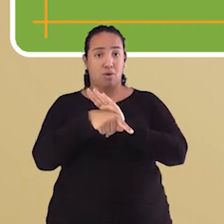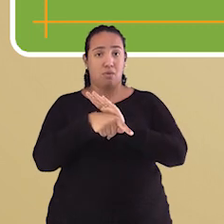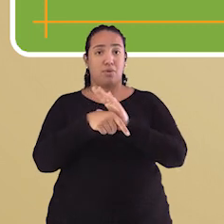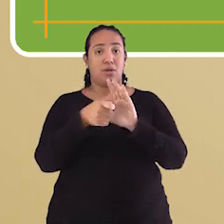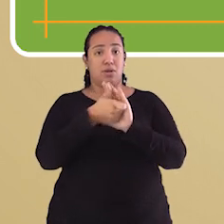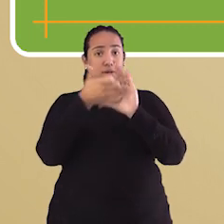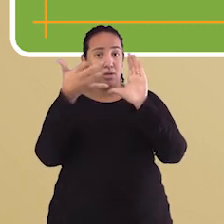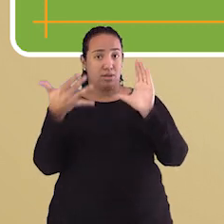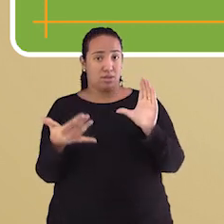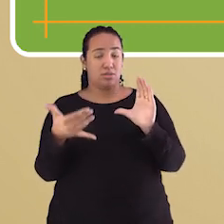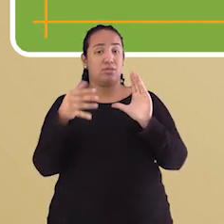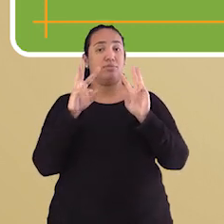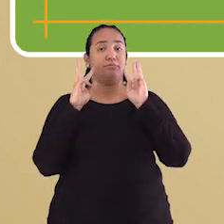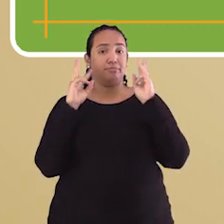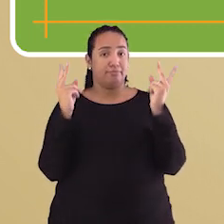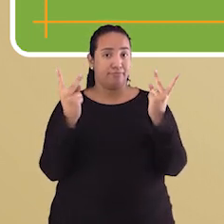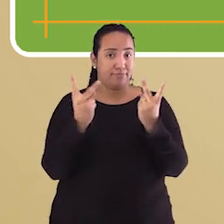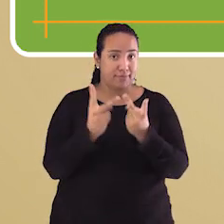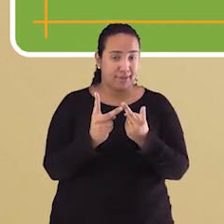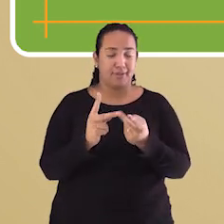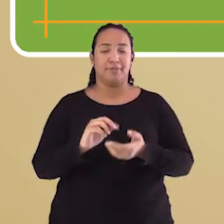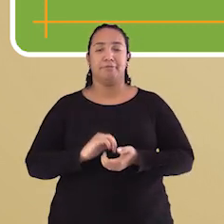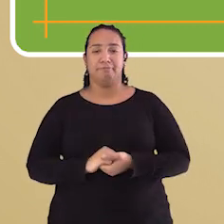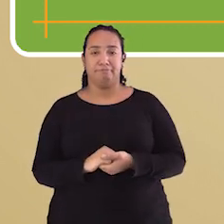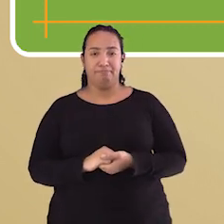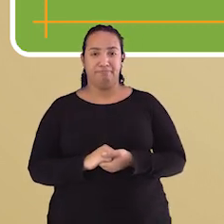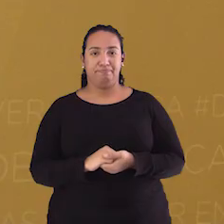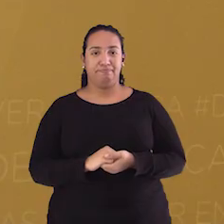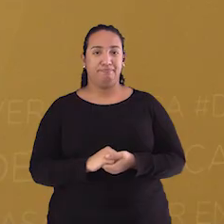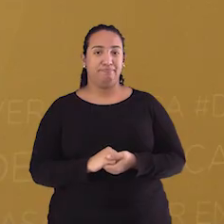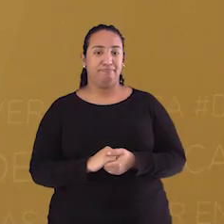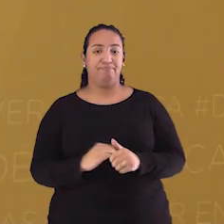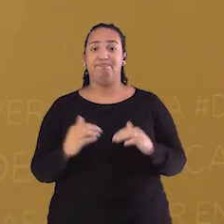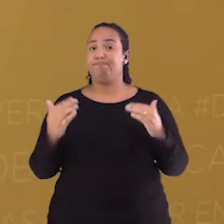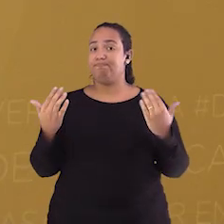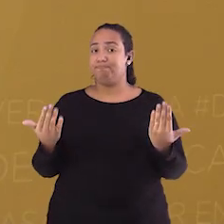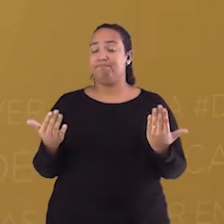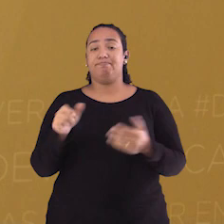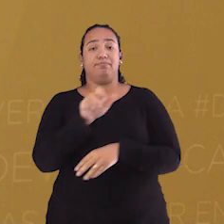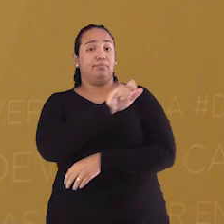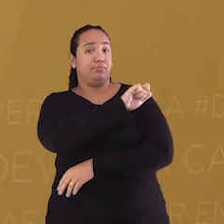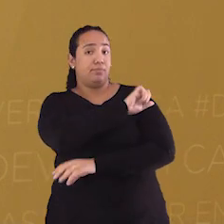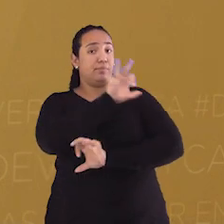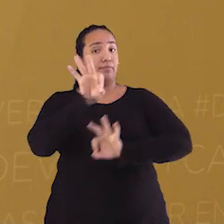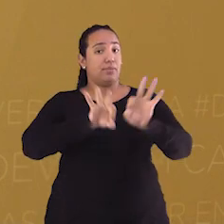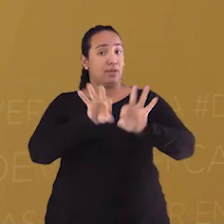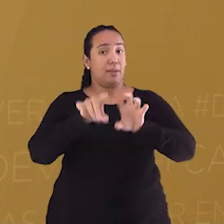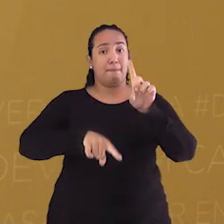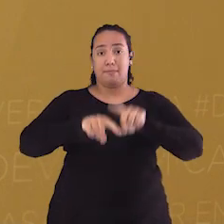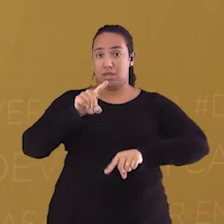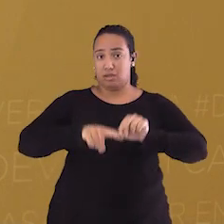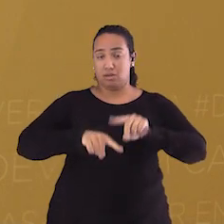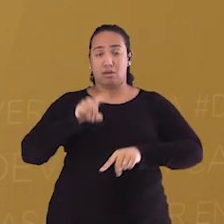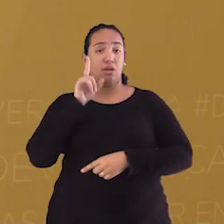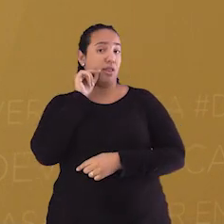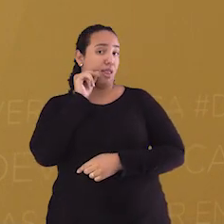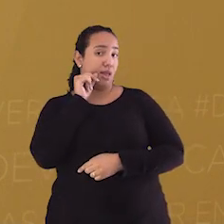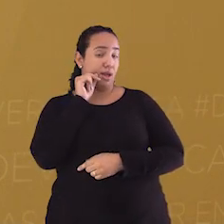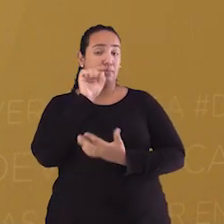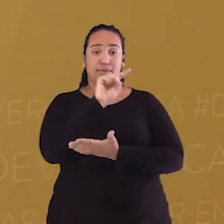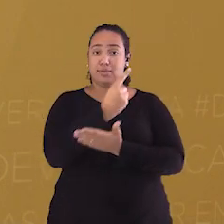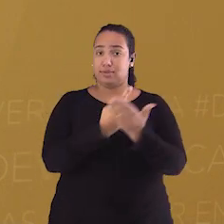da matéria, que são sólido, líquido e gasoso. Vamos lá! Então, estudantes, pegue o seu material, o